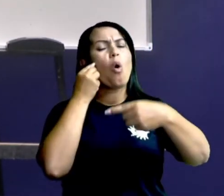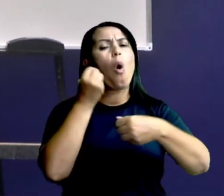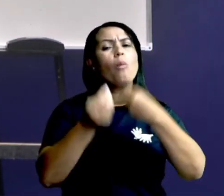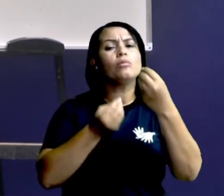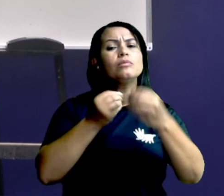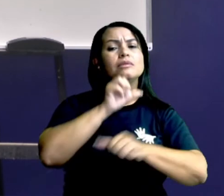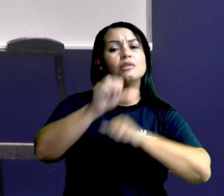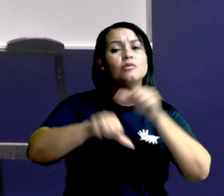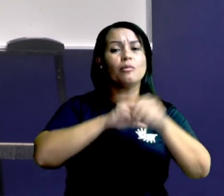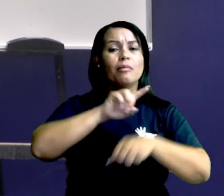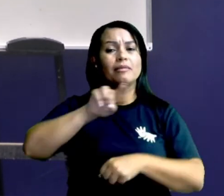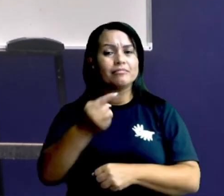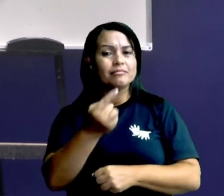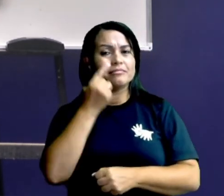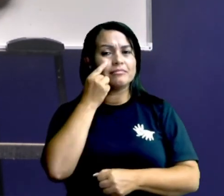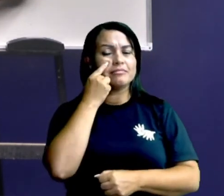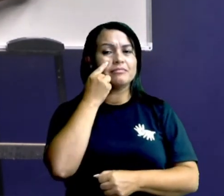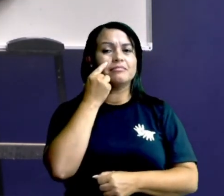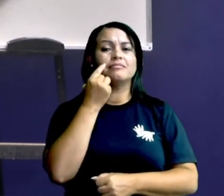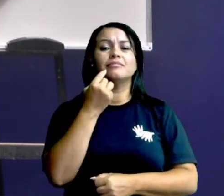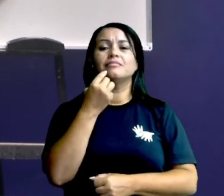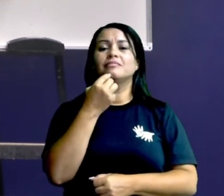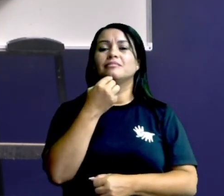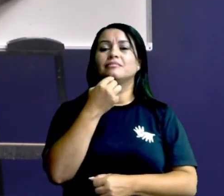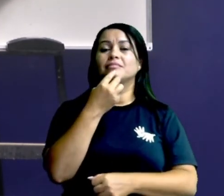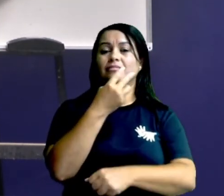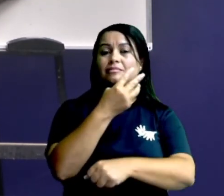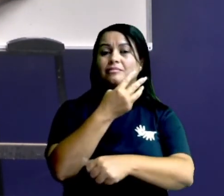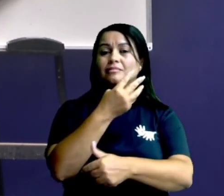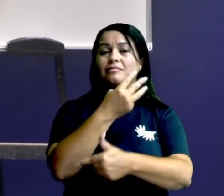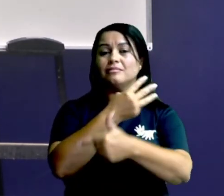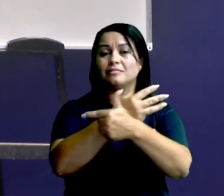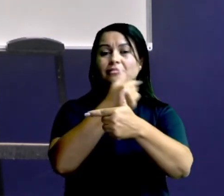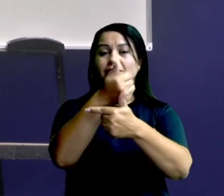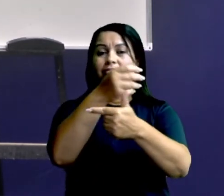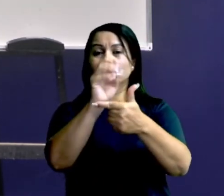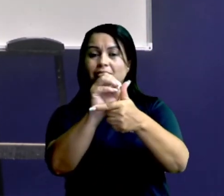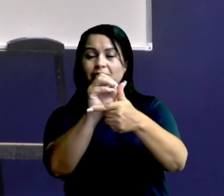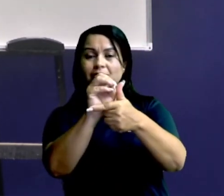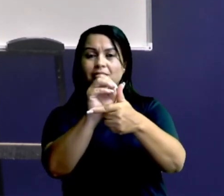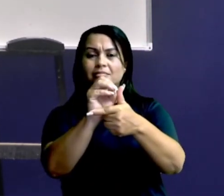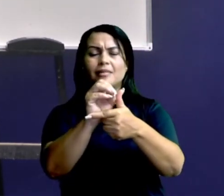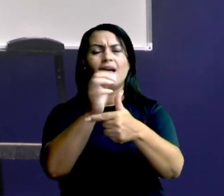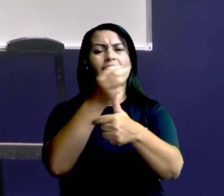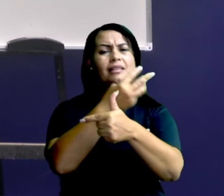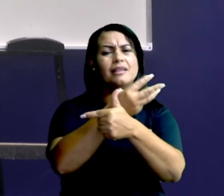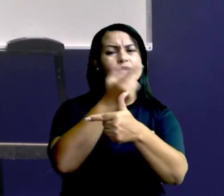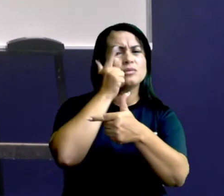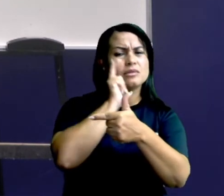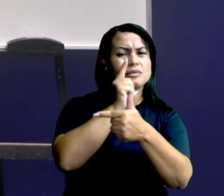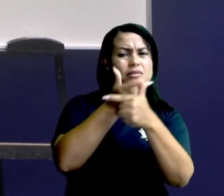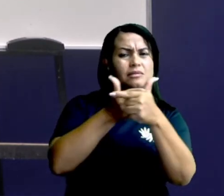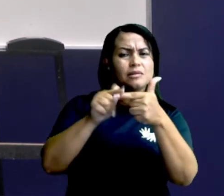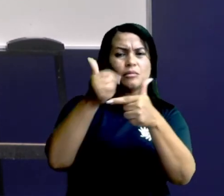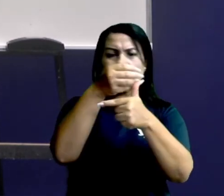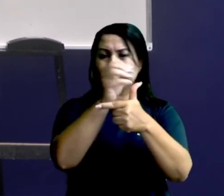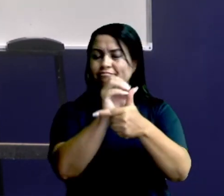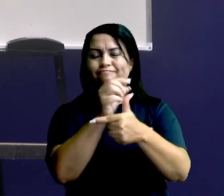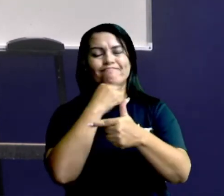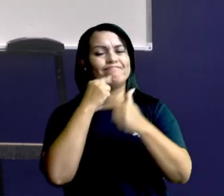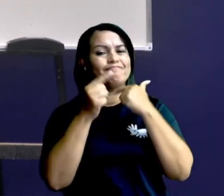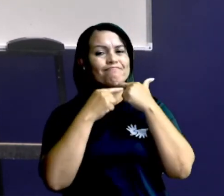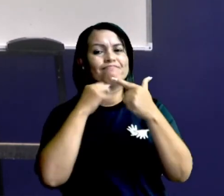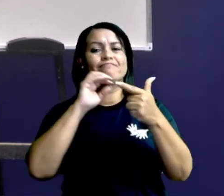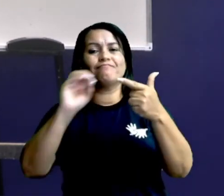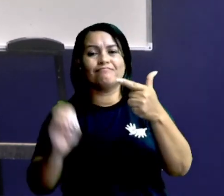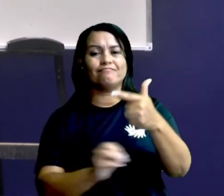decimal, vamos dividir 3 por 10. 3 eu consigo dividir por 10?